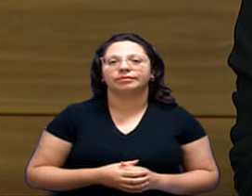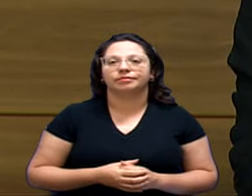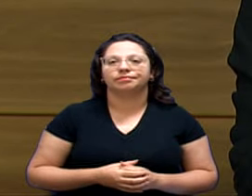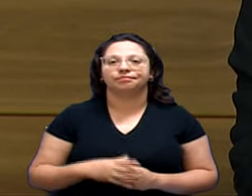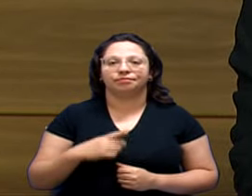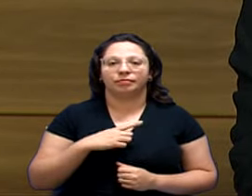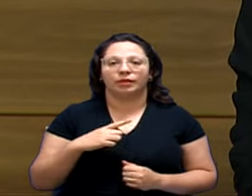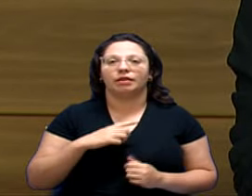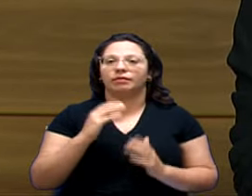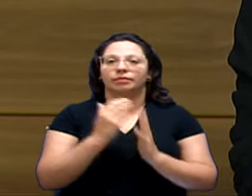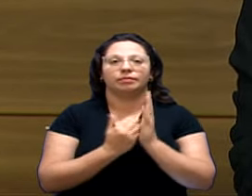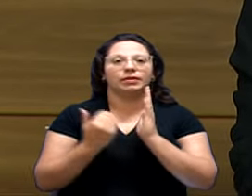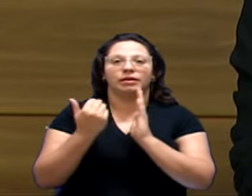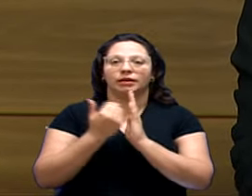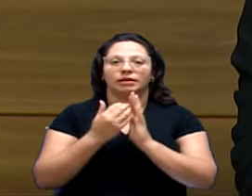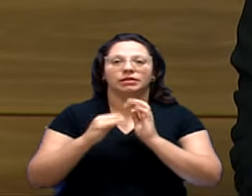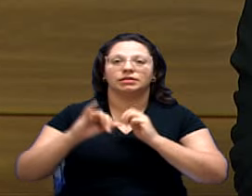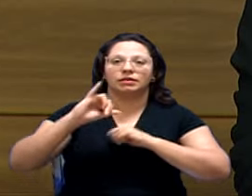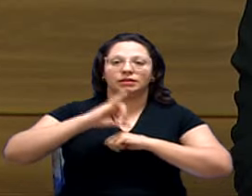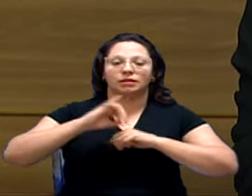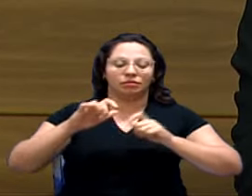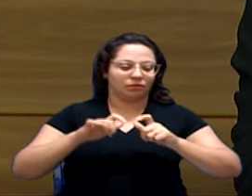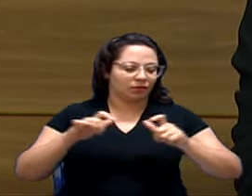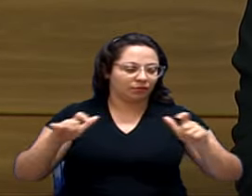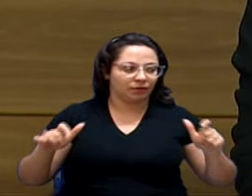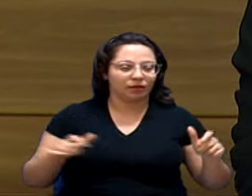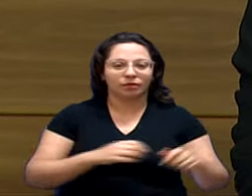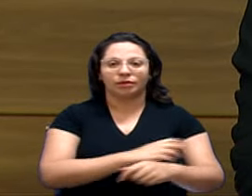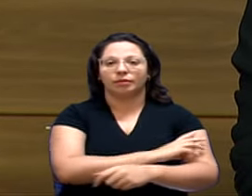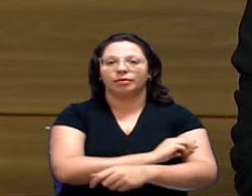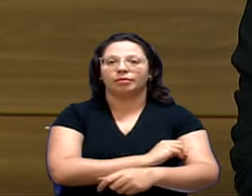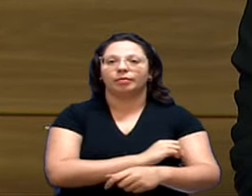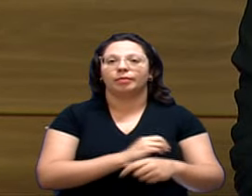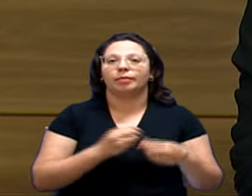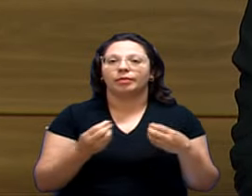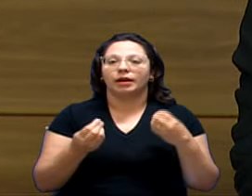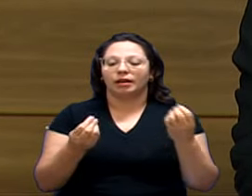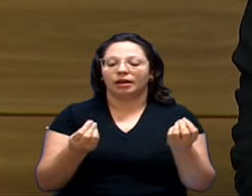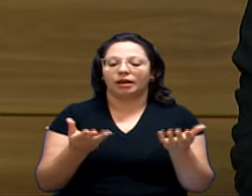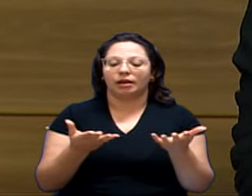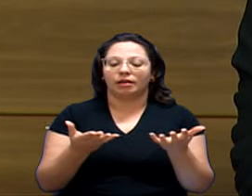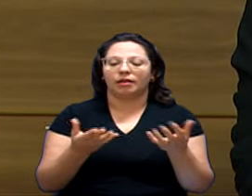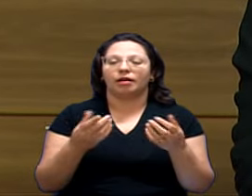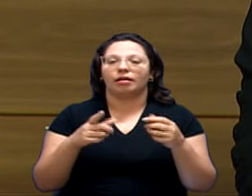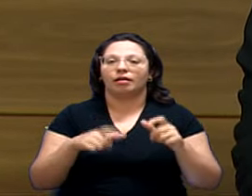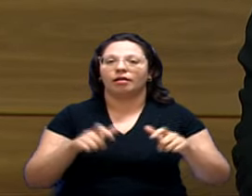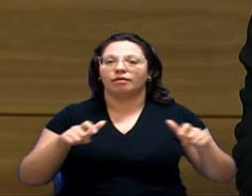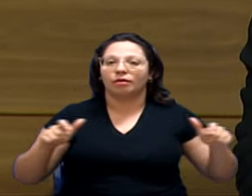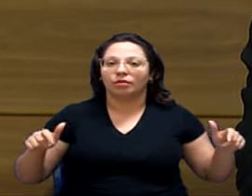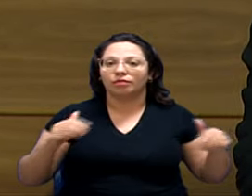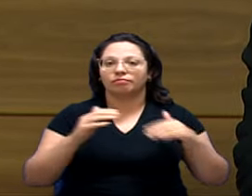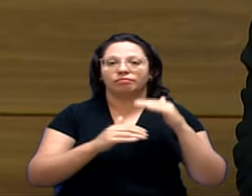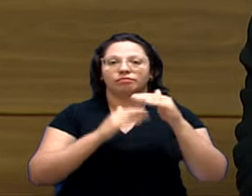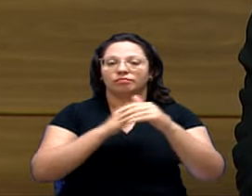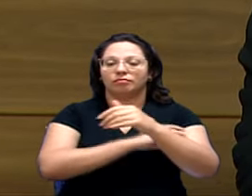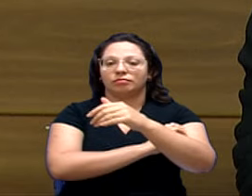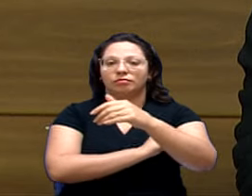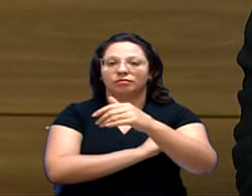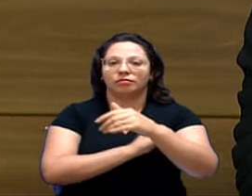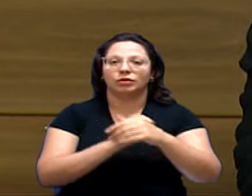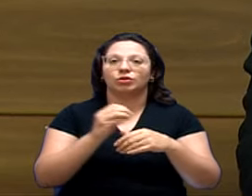um aumento sim na zona Central foi para contemplar o que hoje já tá evoluindo a cidade ela evolui todos os